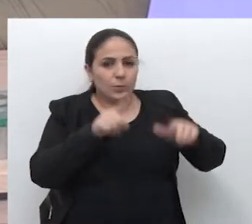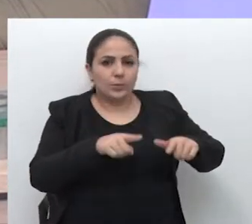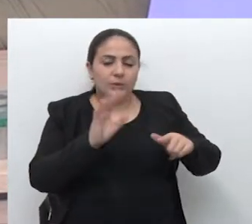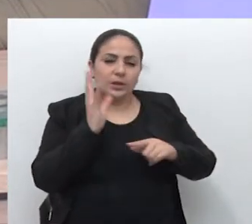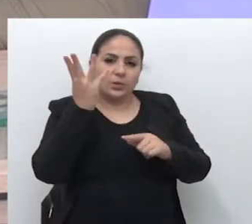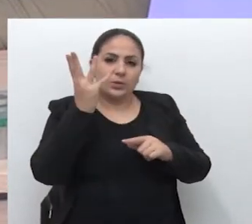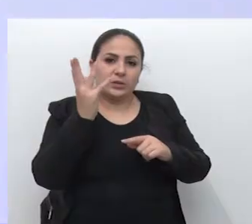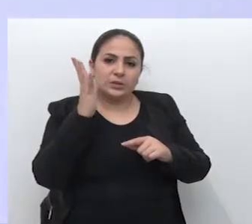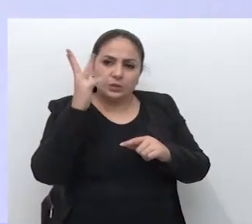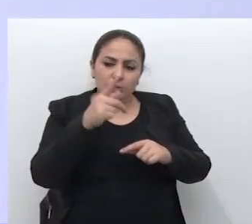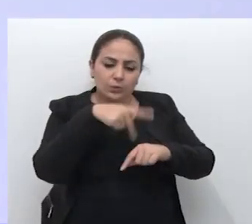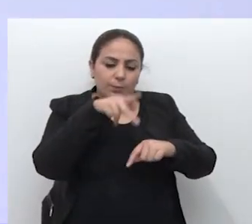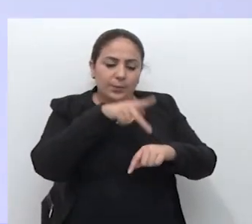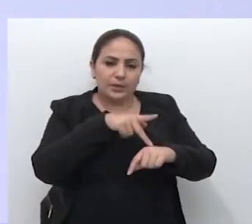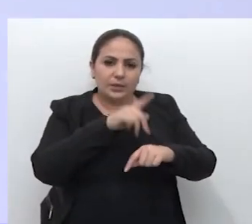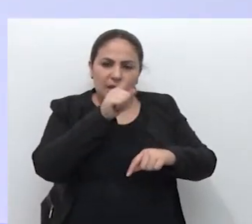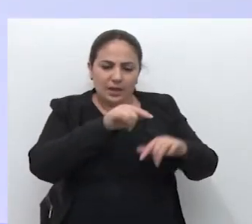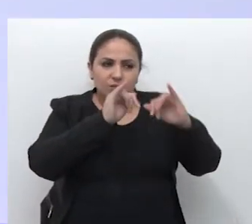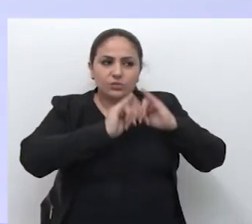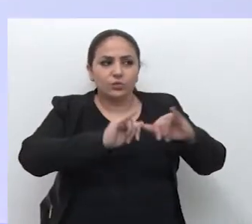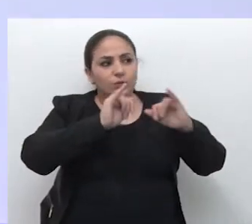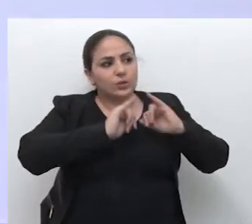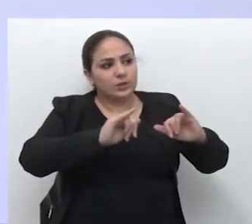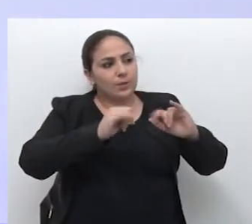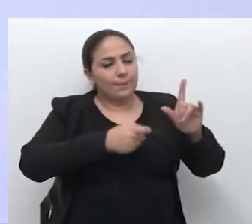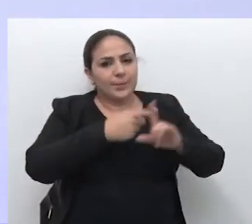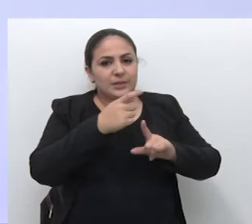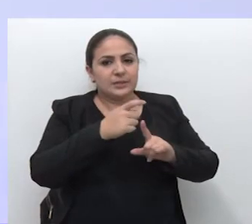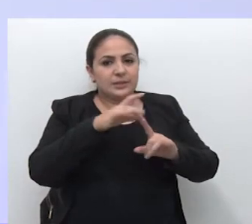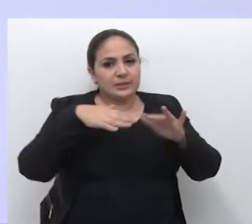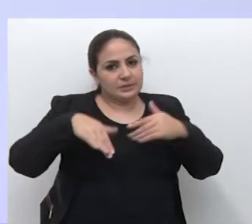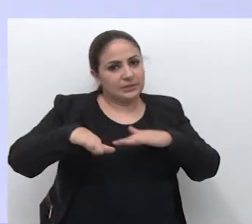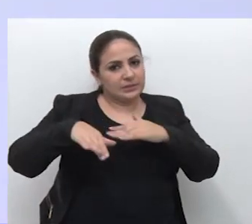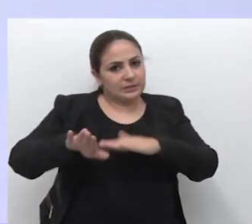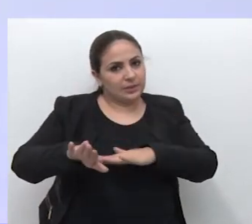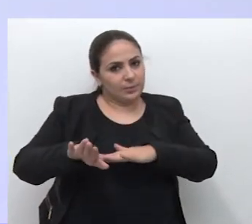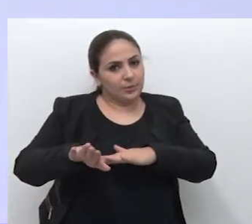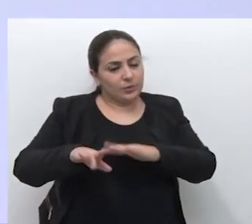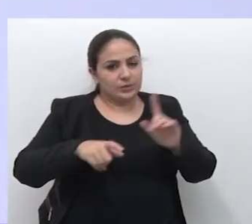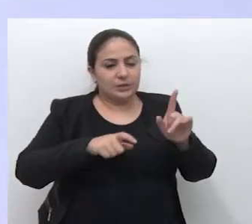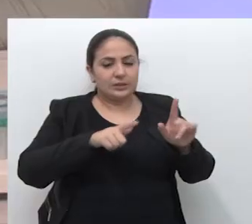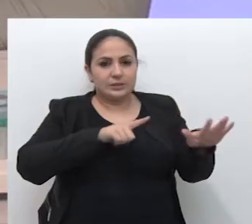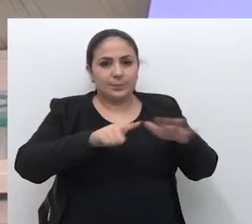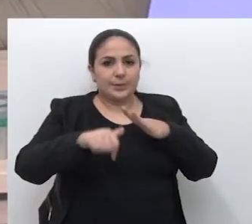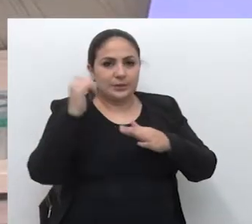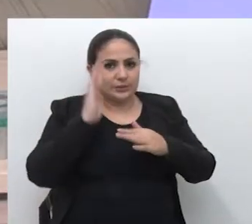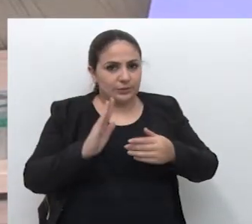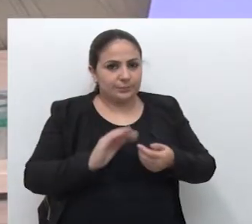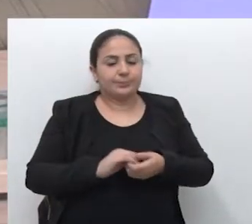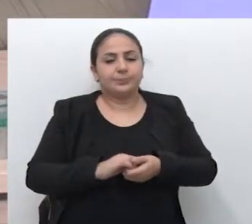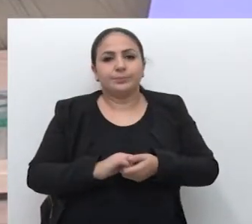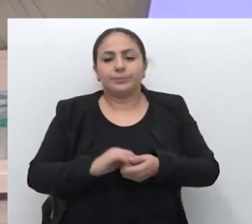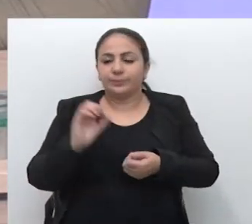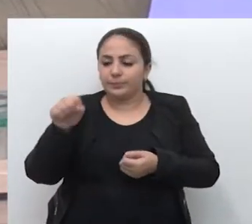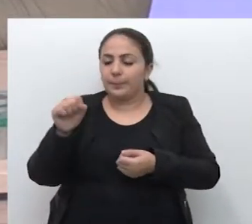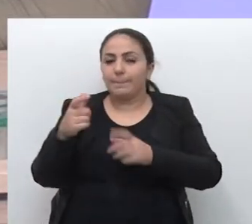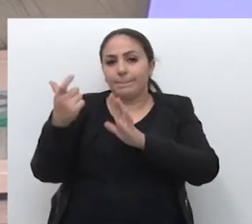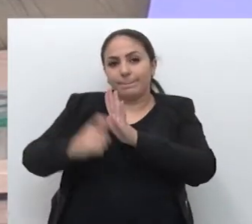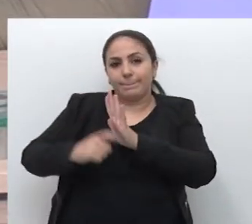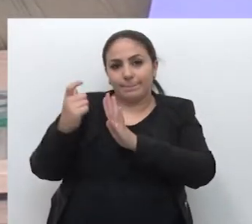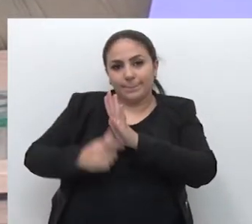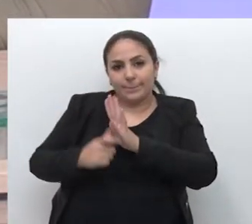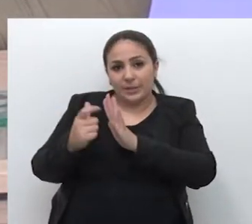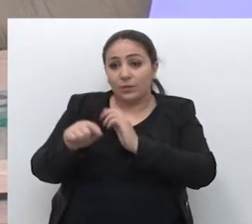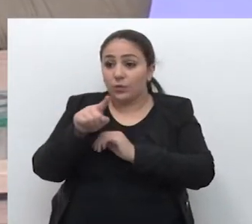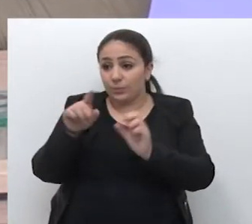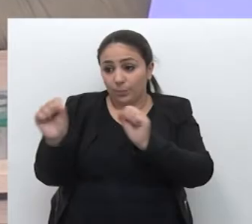destas audiências públicas que estão acontecendo em todo o país serão divulgados aí no mês de setembro, durante a Semana Nacional. Isso,